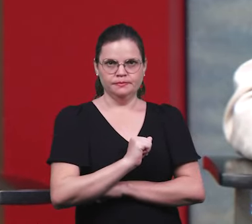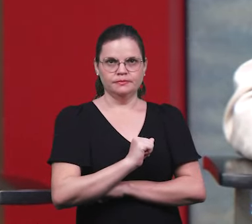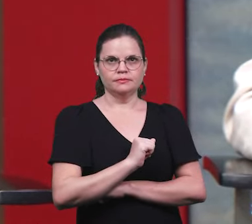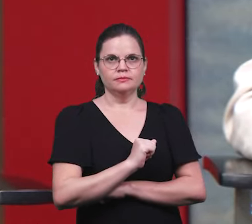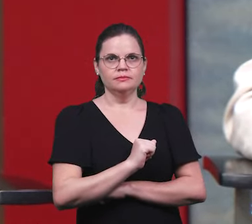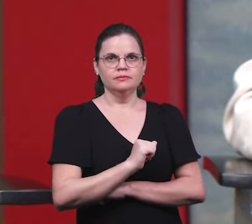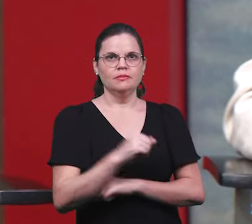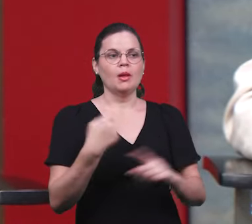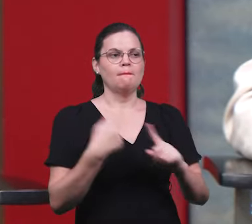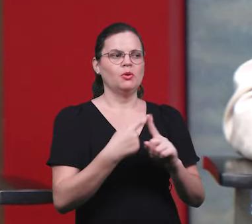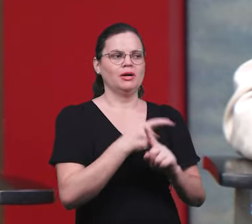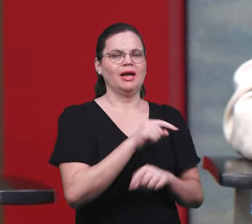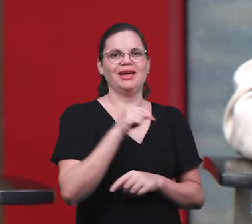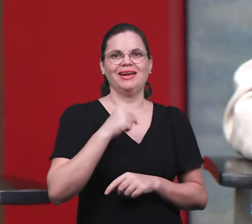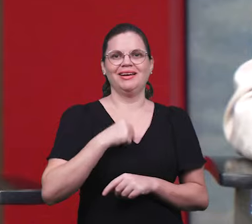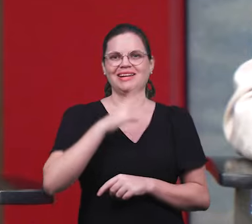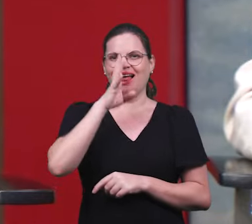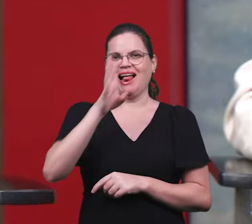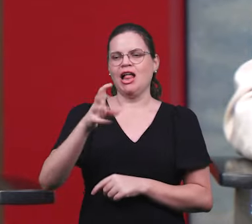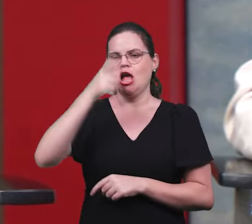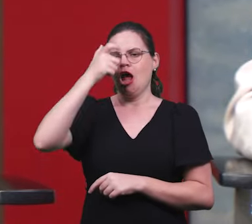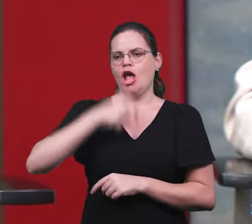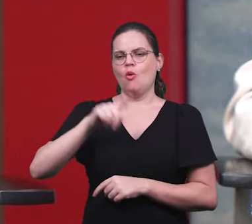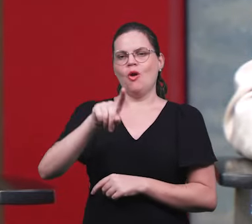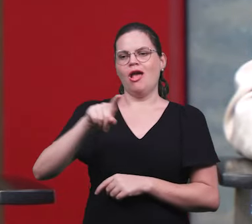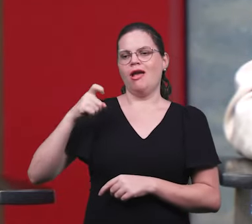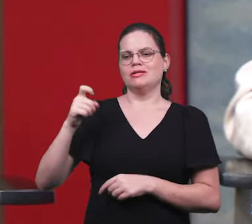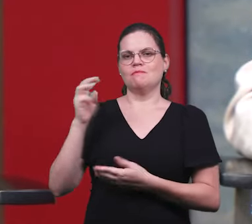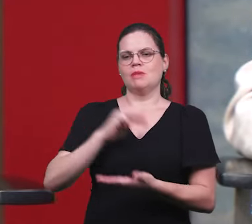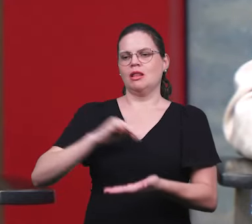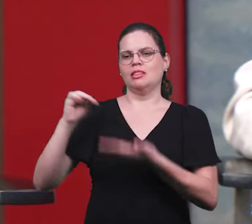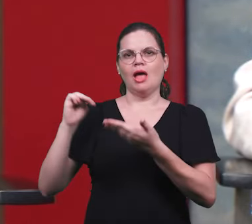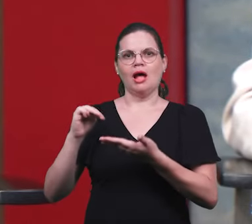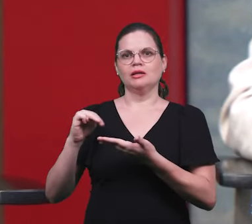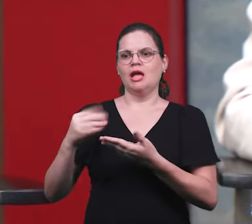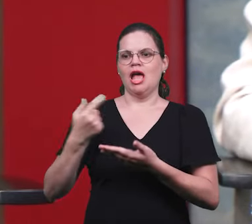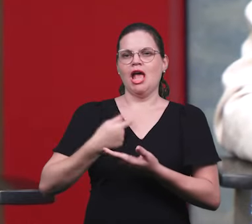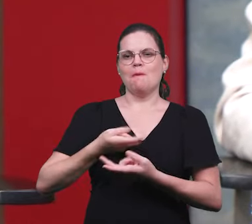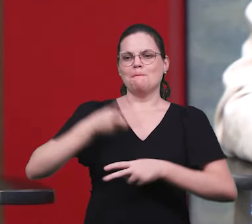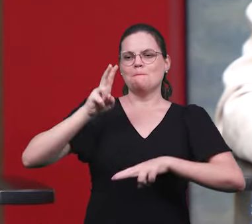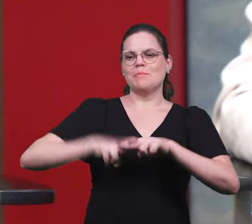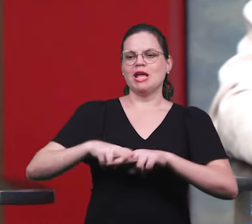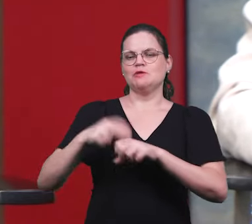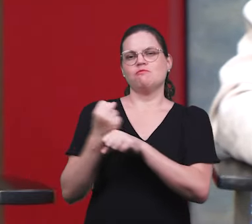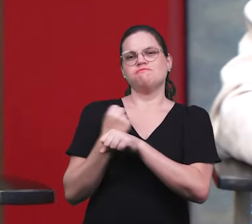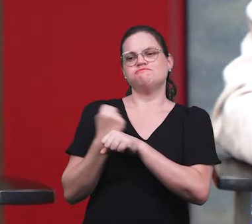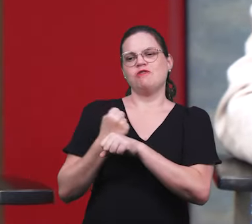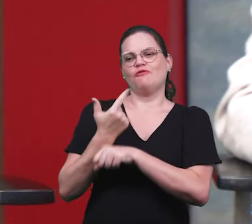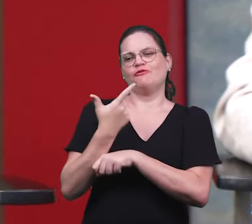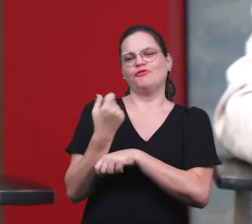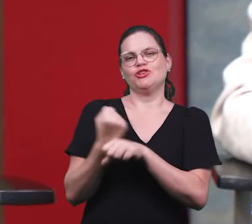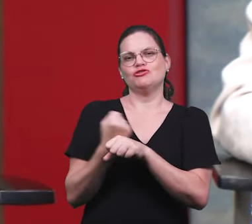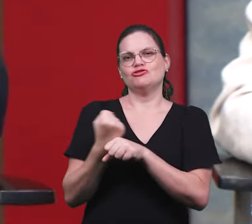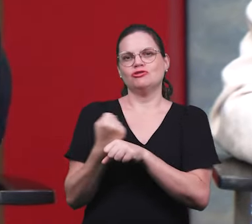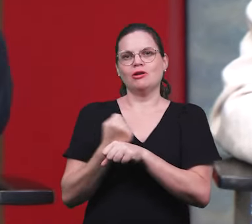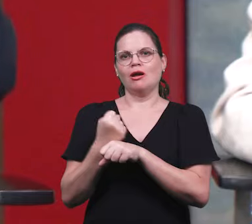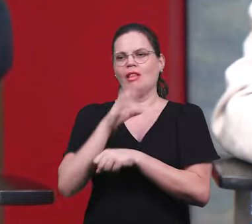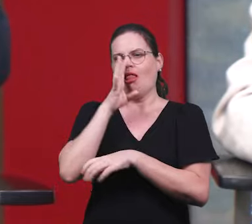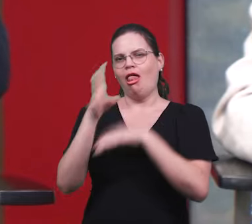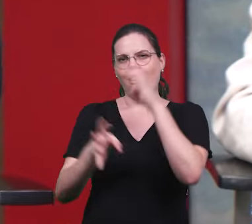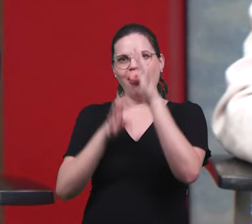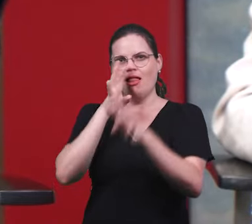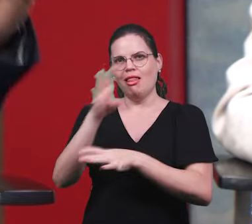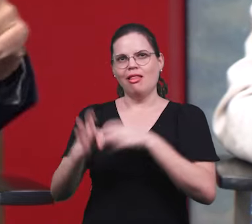dizendo assim: eu sou um ex-maranata, eu fiquei aí dentro dessa prisão 20 anos, e não sei o que, uma coisa